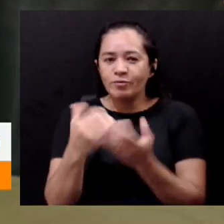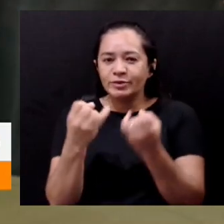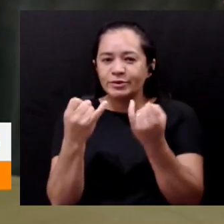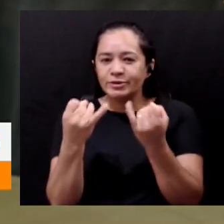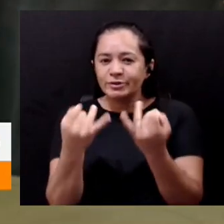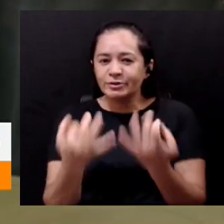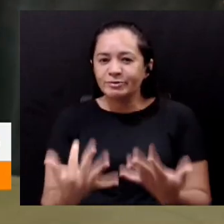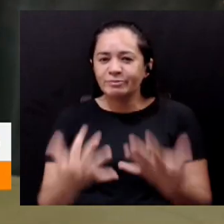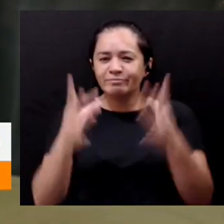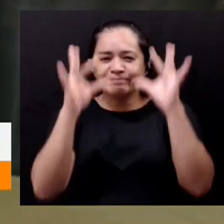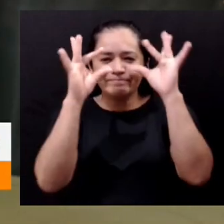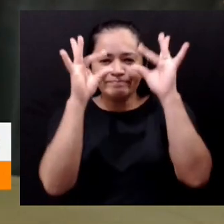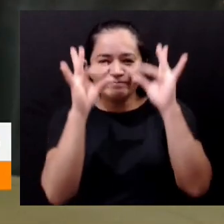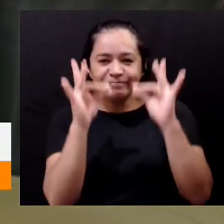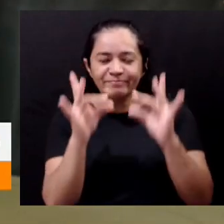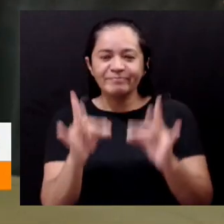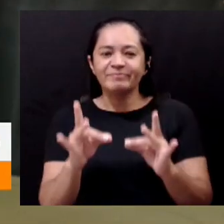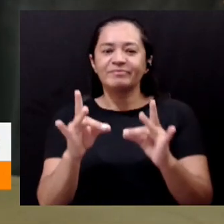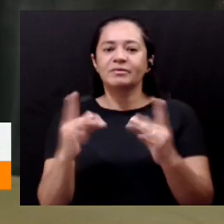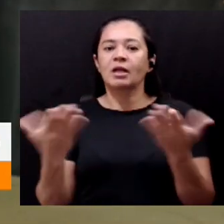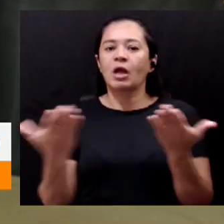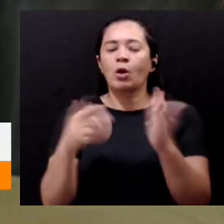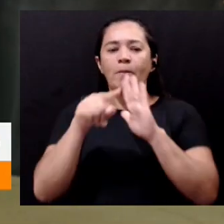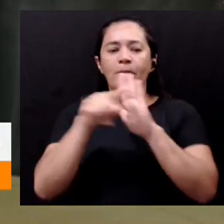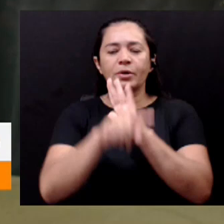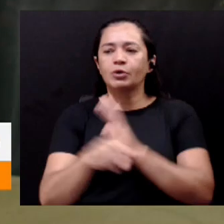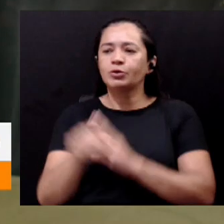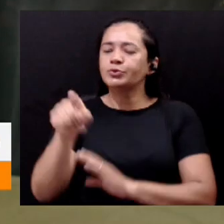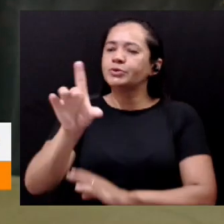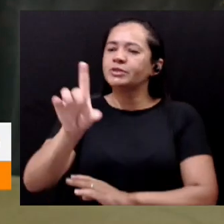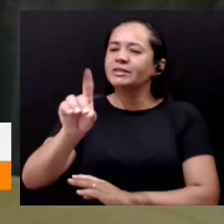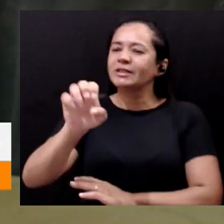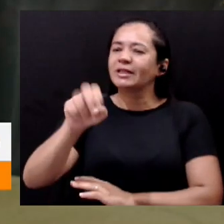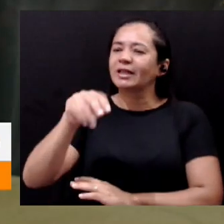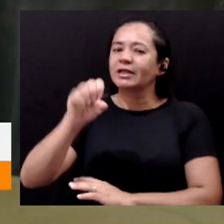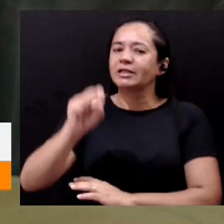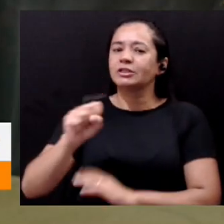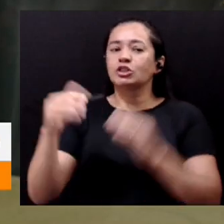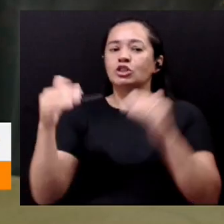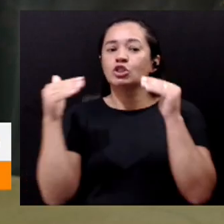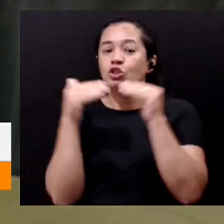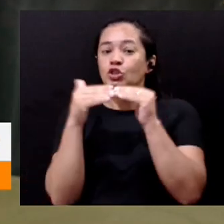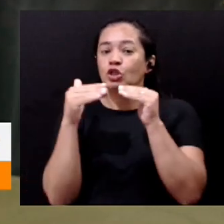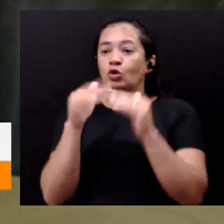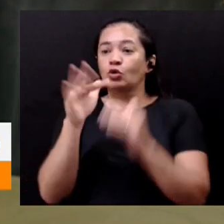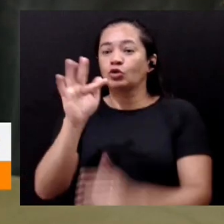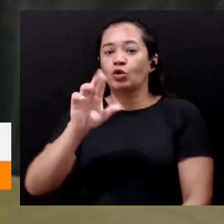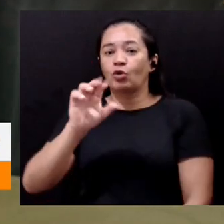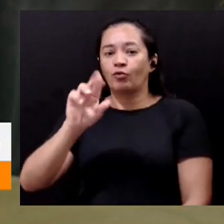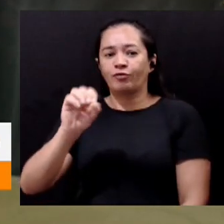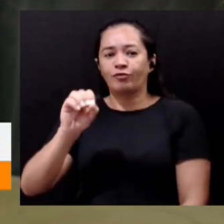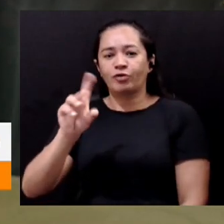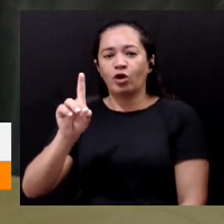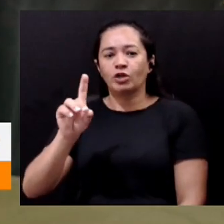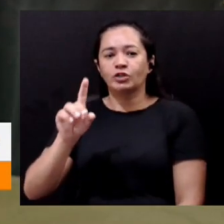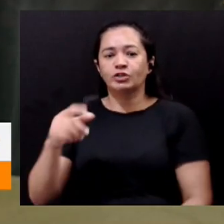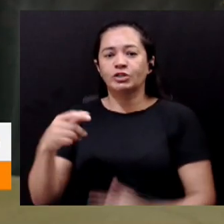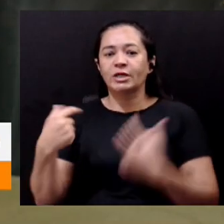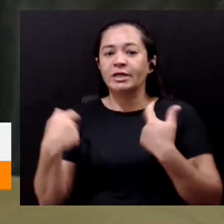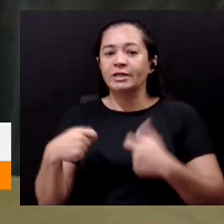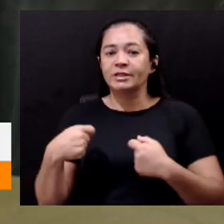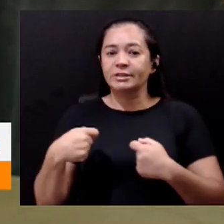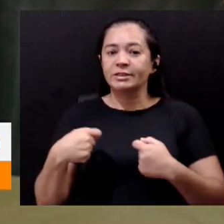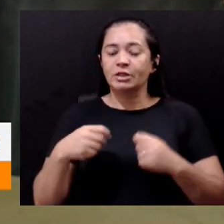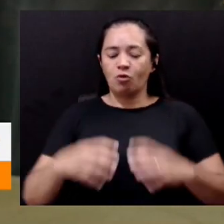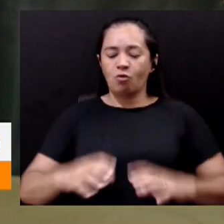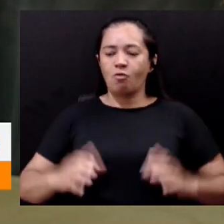podemos dizer assim. Agora eu pergunto para o Denis. Segundo Freud, o ego é necessário para navegar entre impulsos e regras